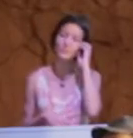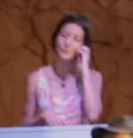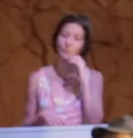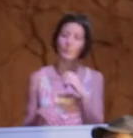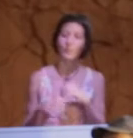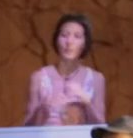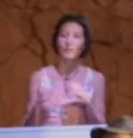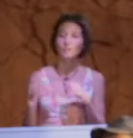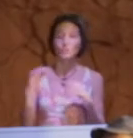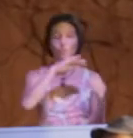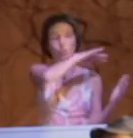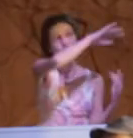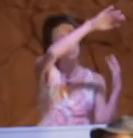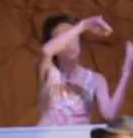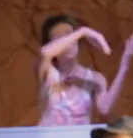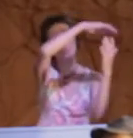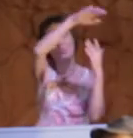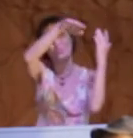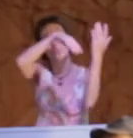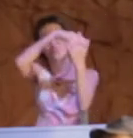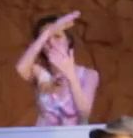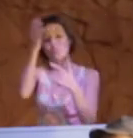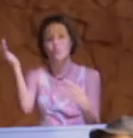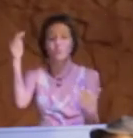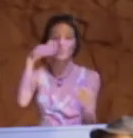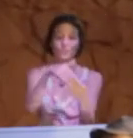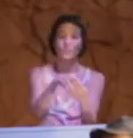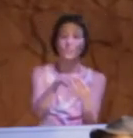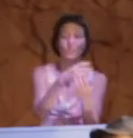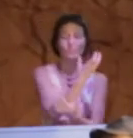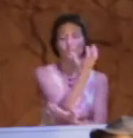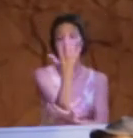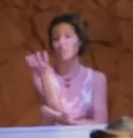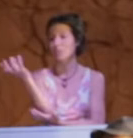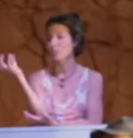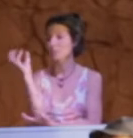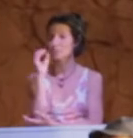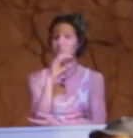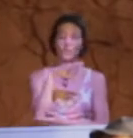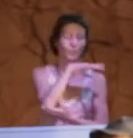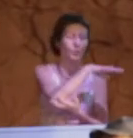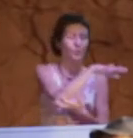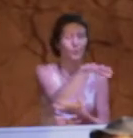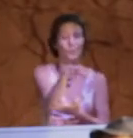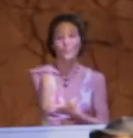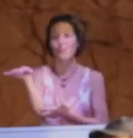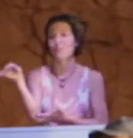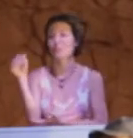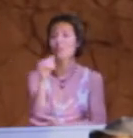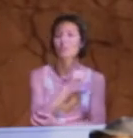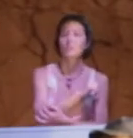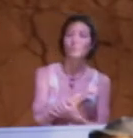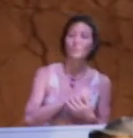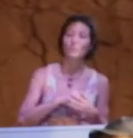vindo um furacão. Ah, oh, furacão grande. É vento pra todo lado. Menino, eu tô aqui grudando nessas ramas pra ver